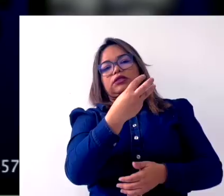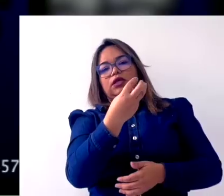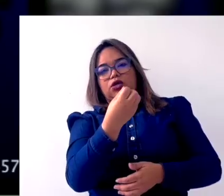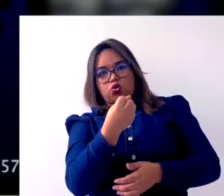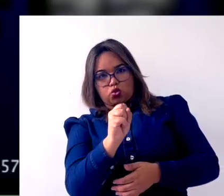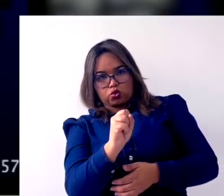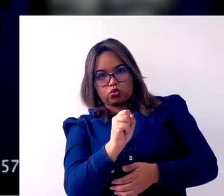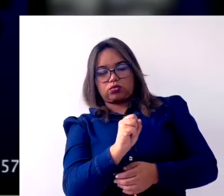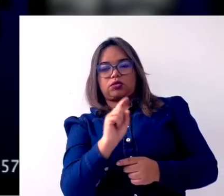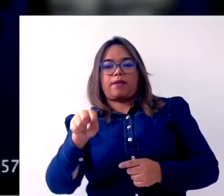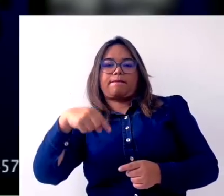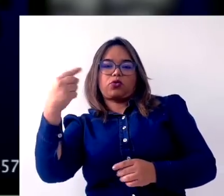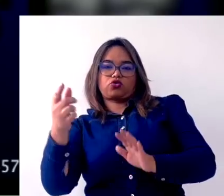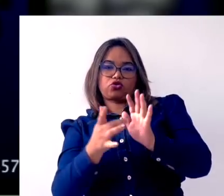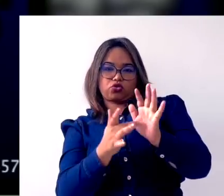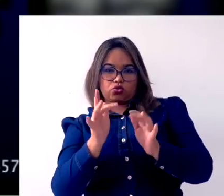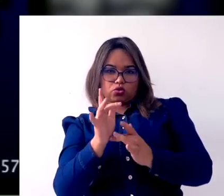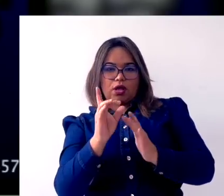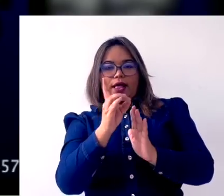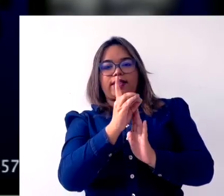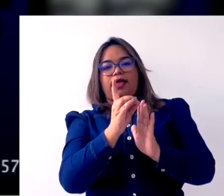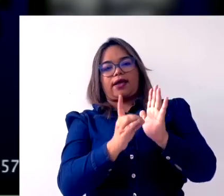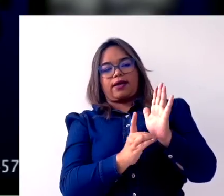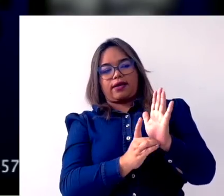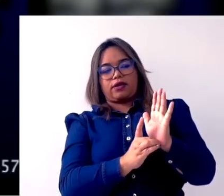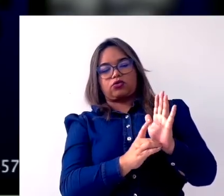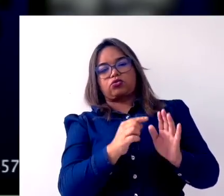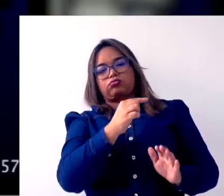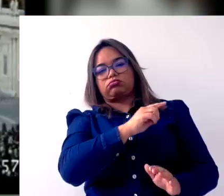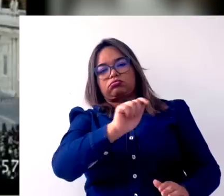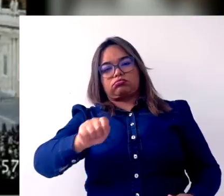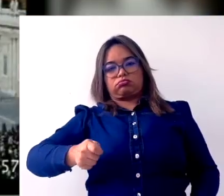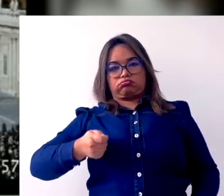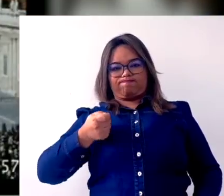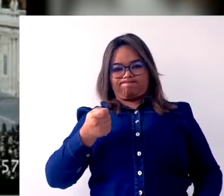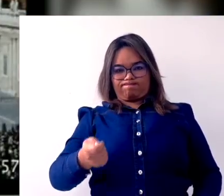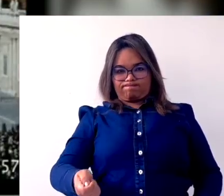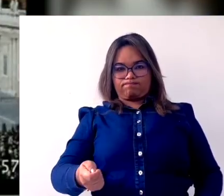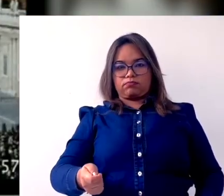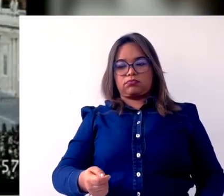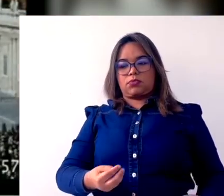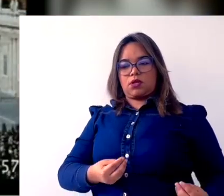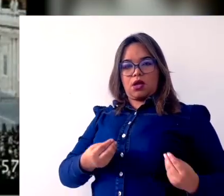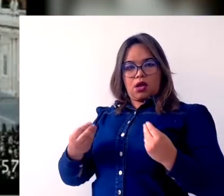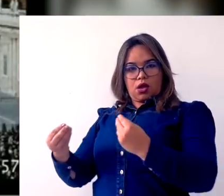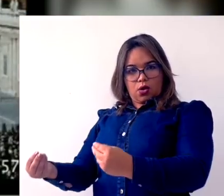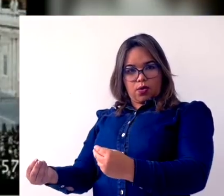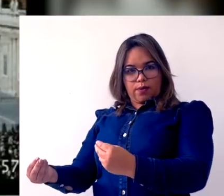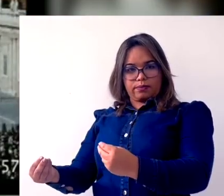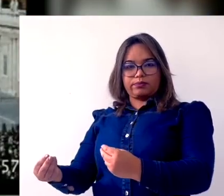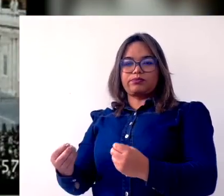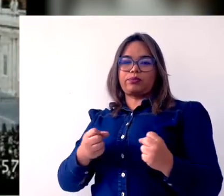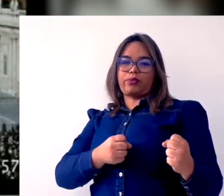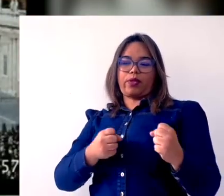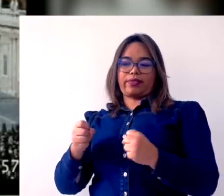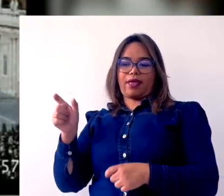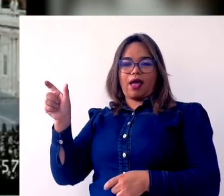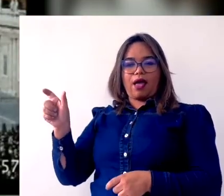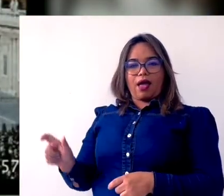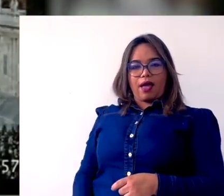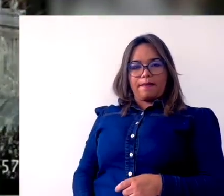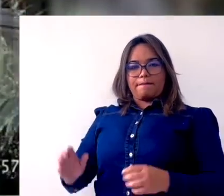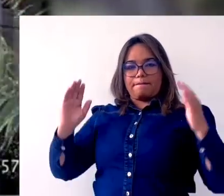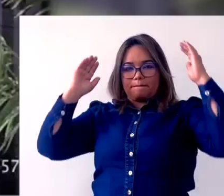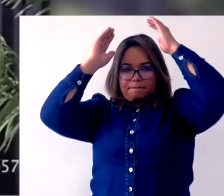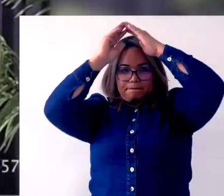d.C., quando entrou em efeito um decreto do imperador, pelo qual, eu já disse, ele se tornou o corretor dos